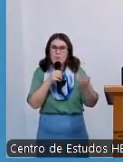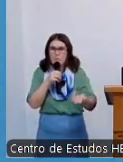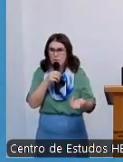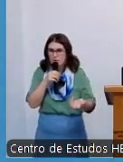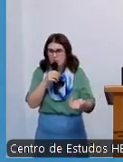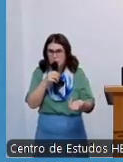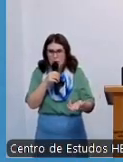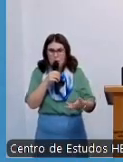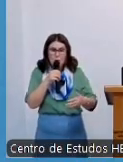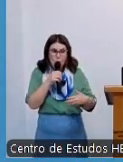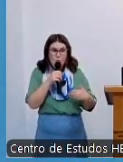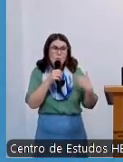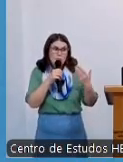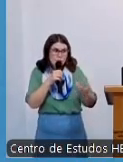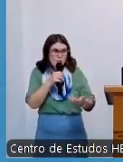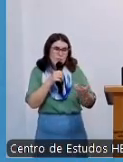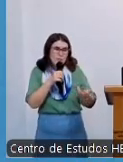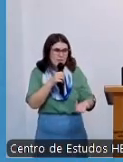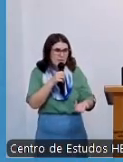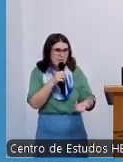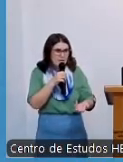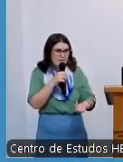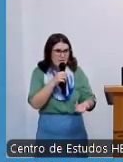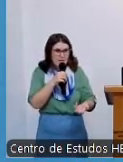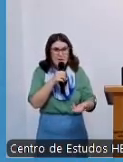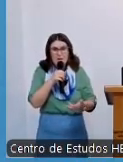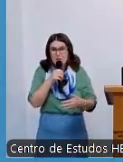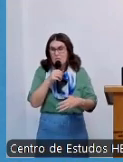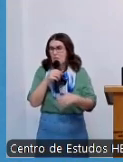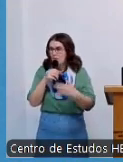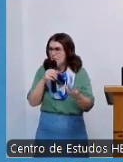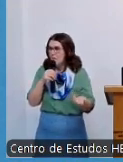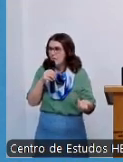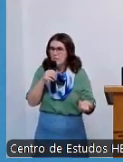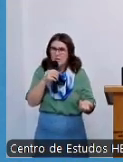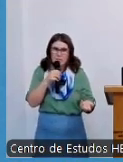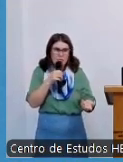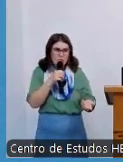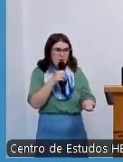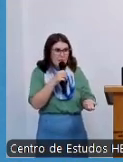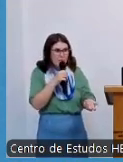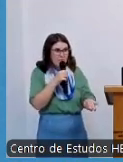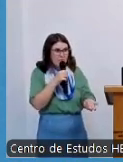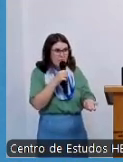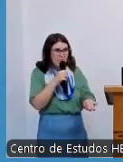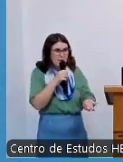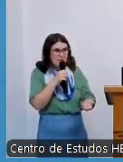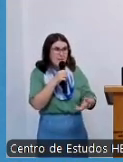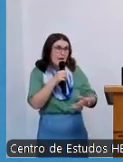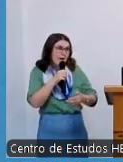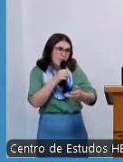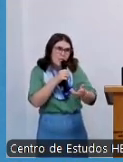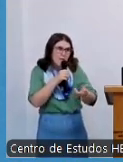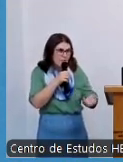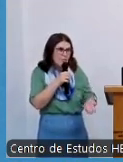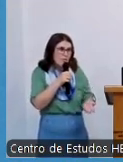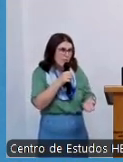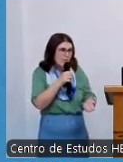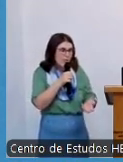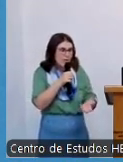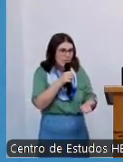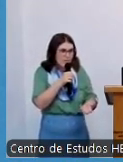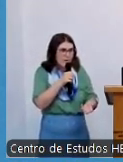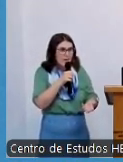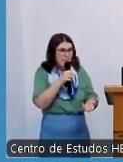se preocupando com o conjunto das pesquisas. Então, nós, enquanto membros do CEP, nós vamos ter que lidar com isso de